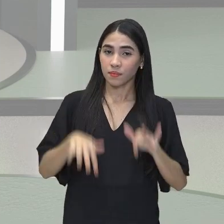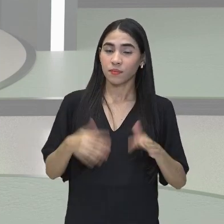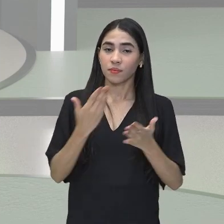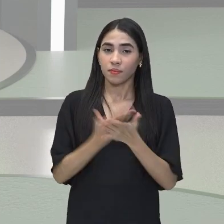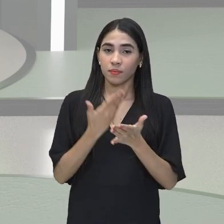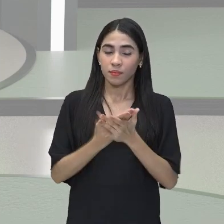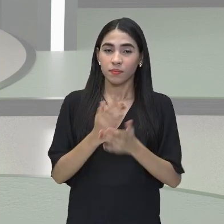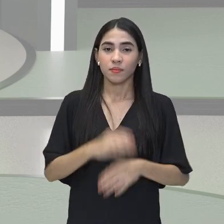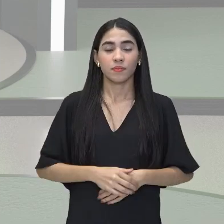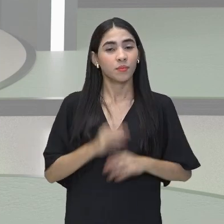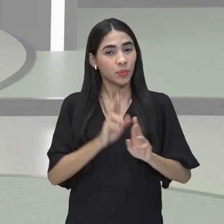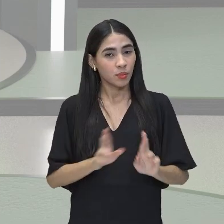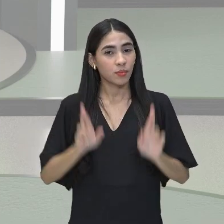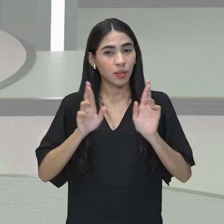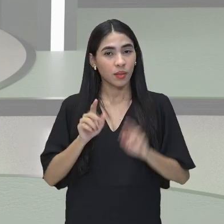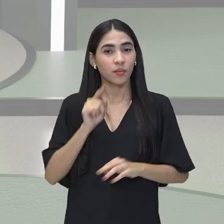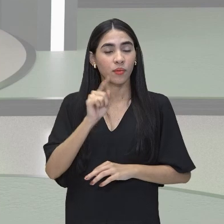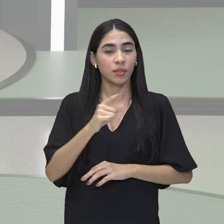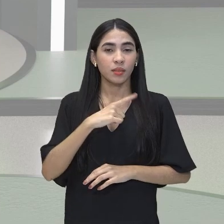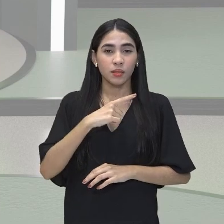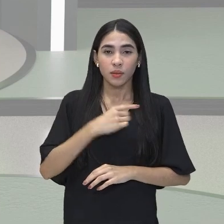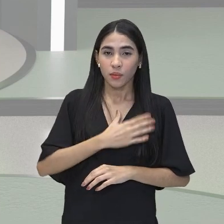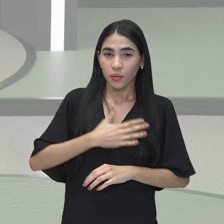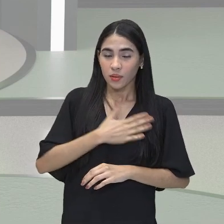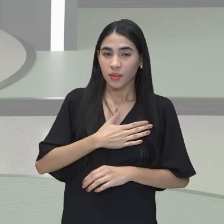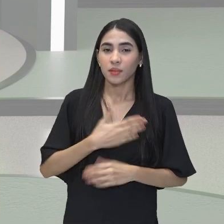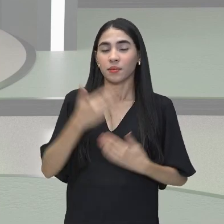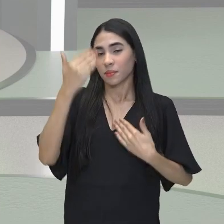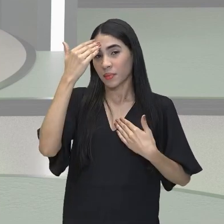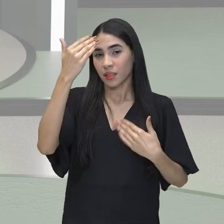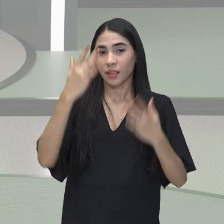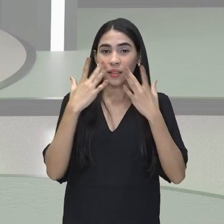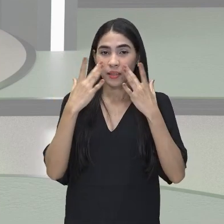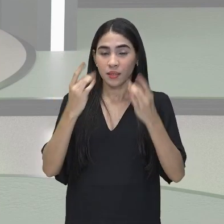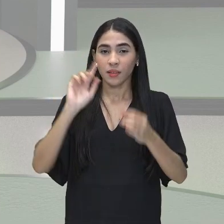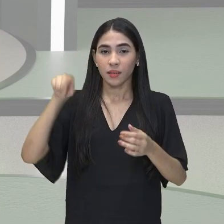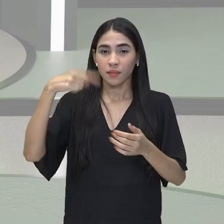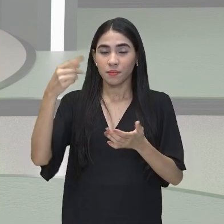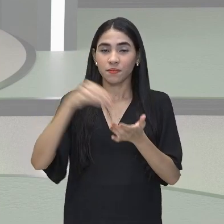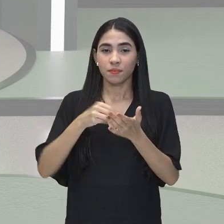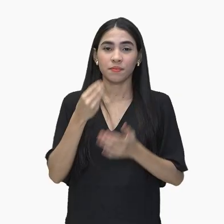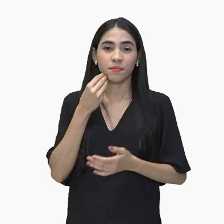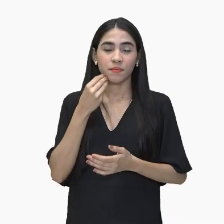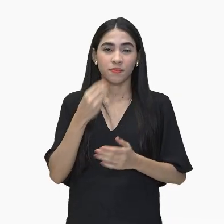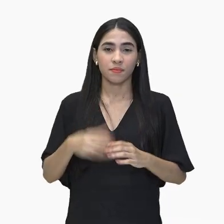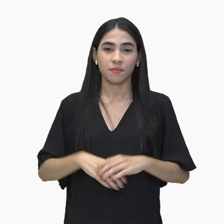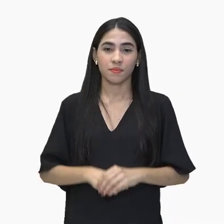a nossa aula. Espero que vocês tenham gostado. Muito obrigada pela atenção e até a próxima aula.